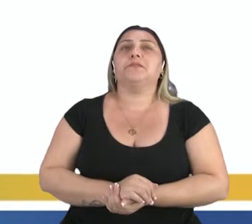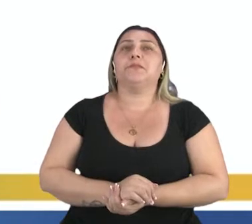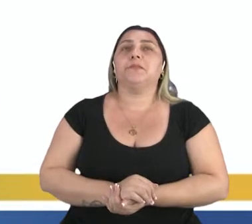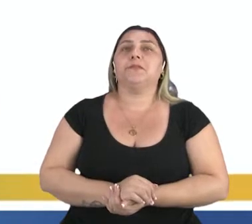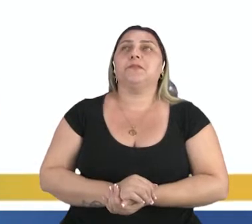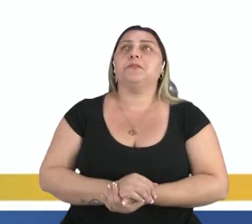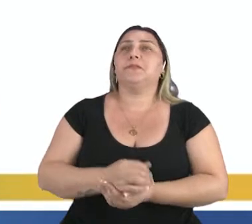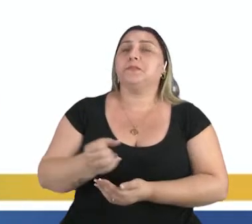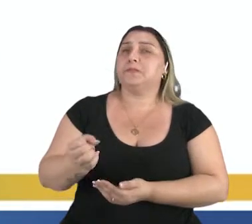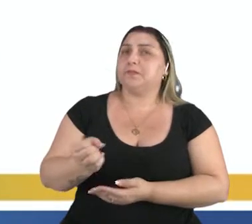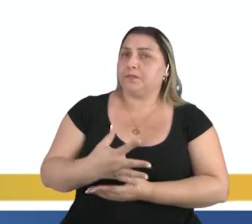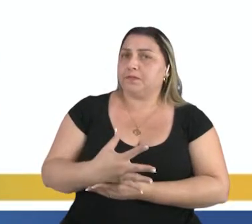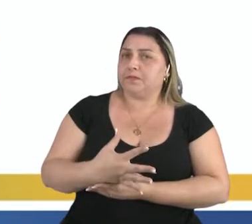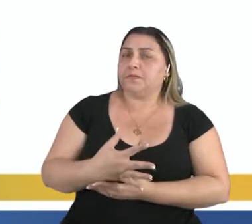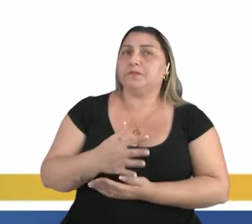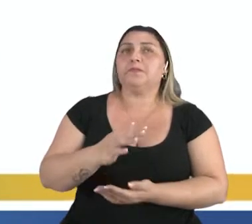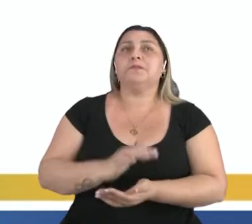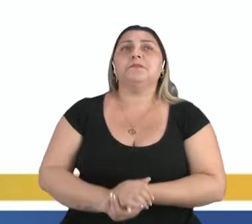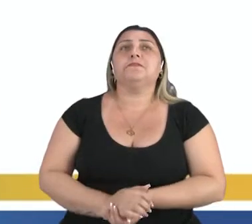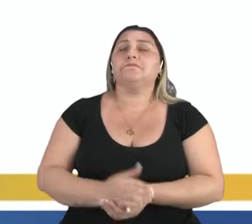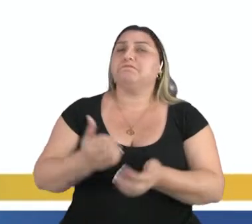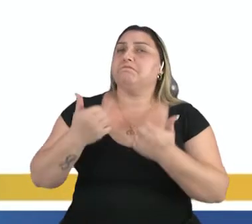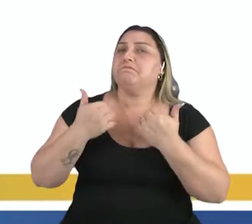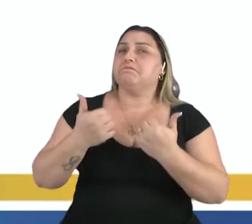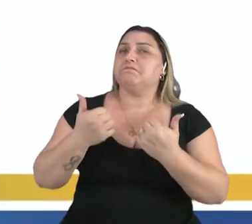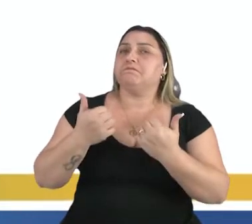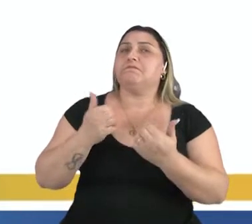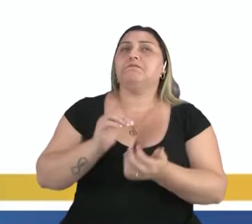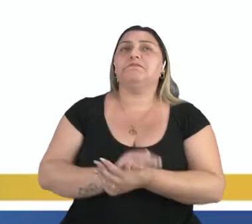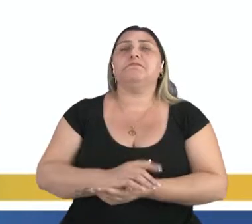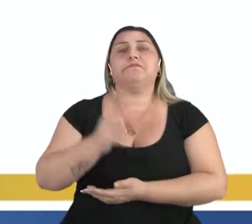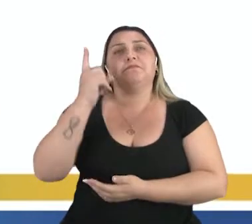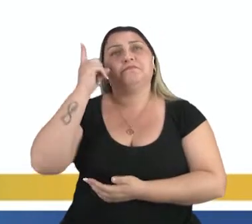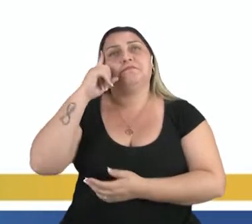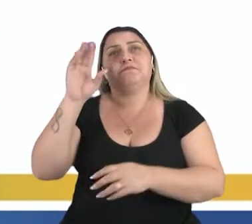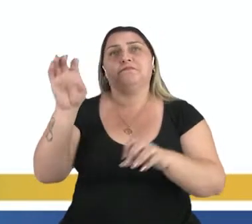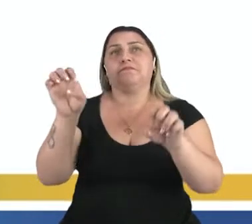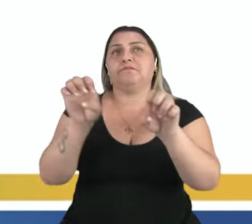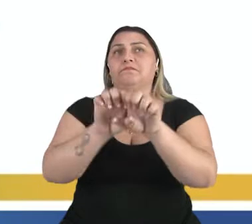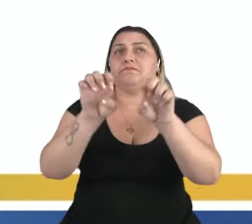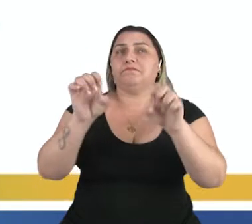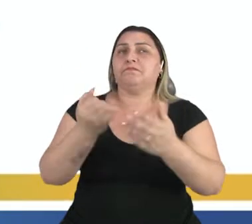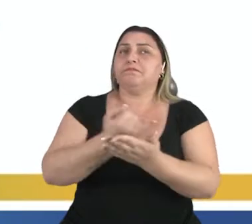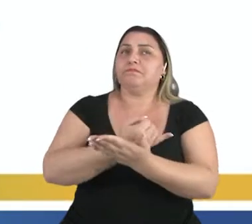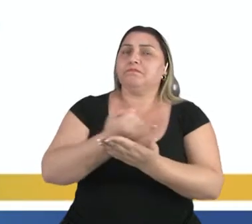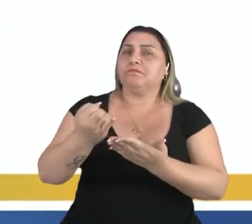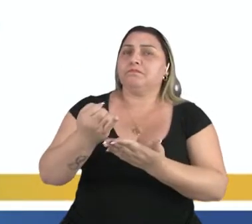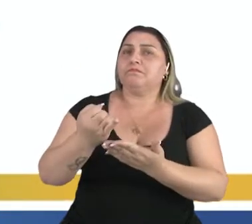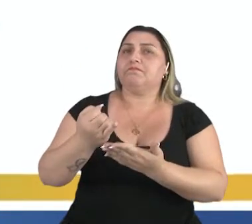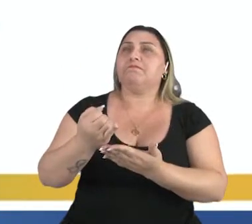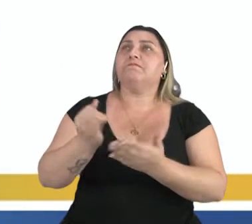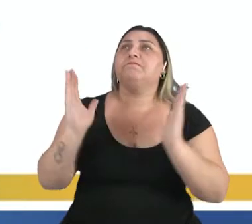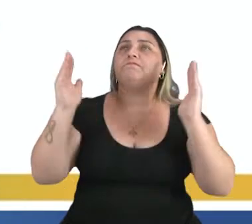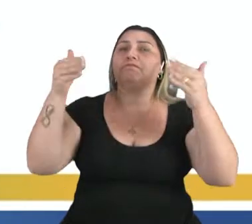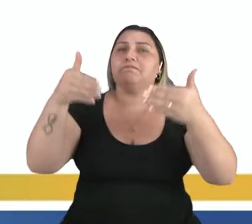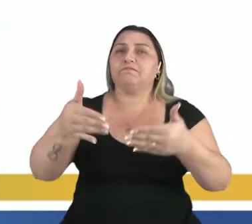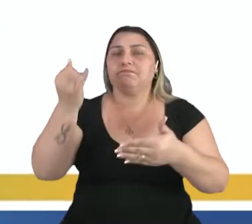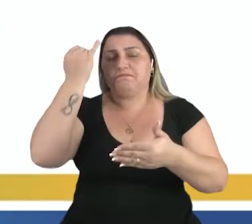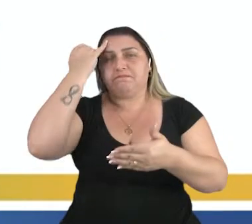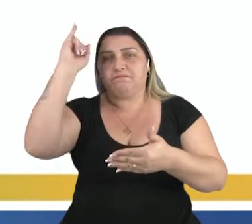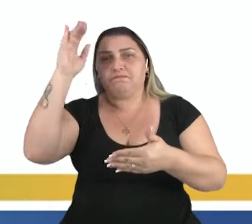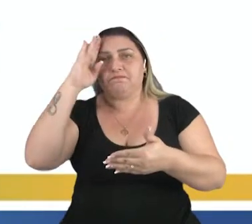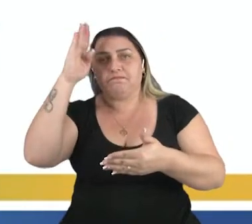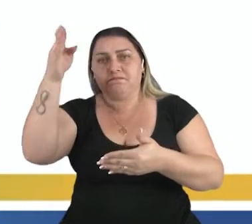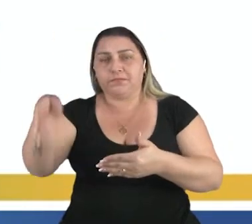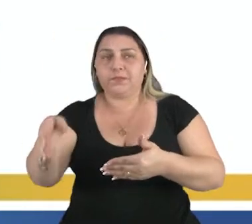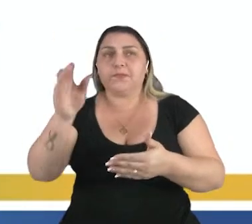tema atual, é um tema polêmico? Beleza. Você vai pensar nessa estrutura. Na introdução, você vai focar as ideias